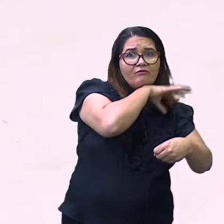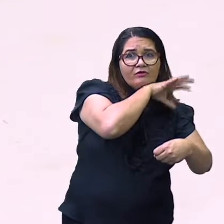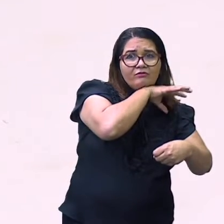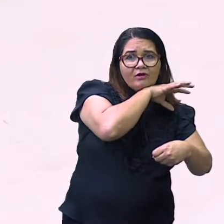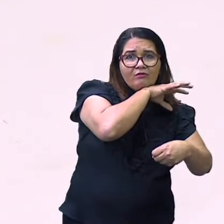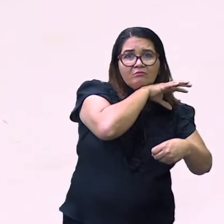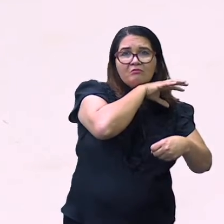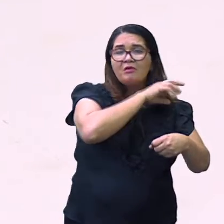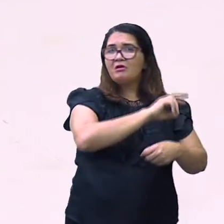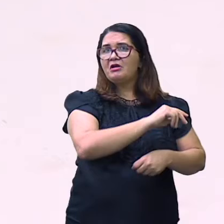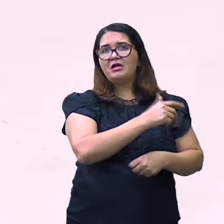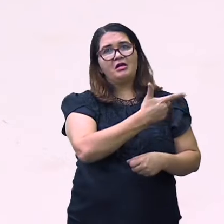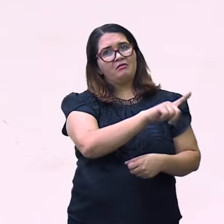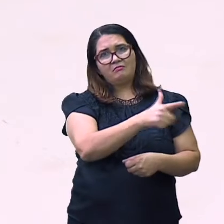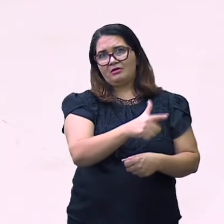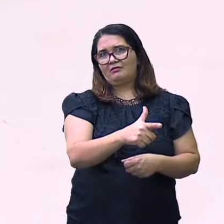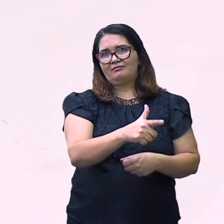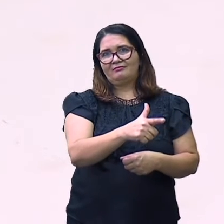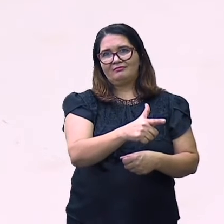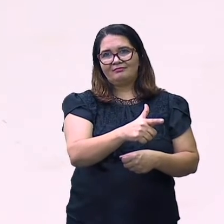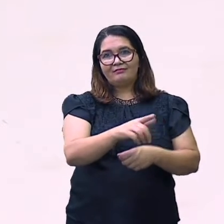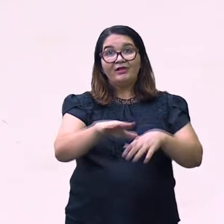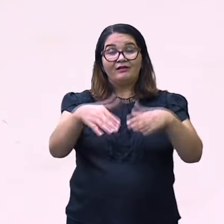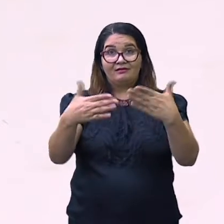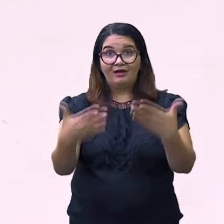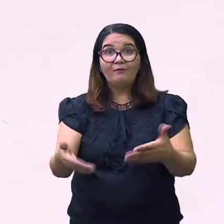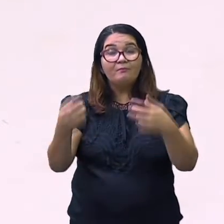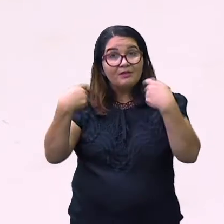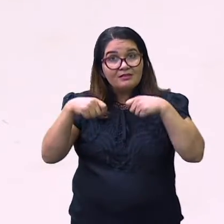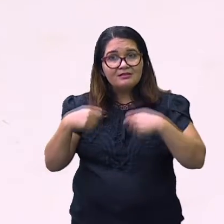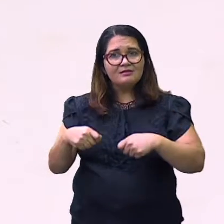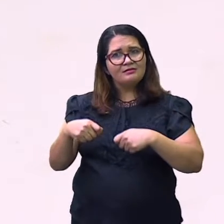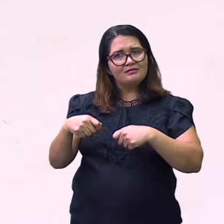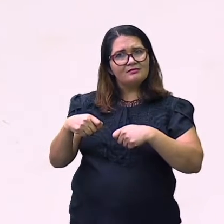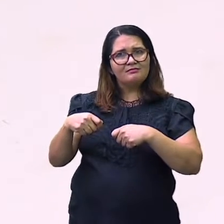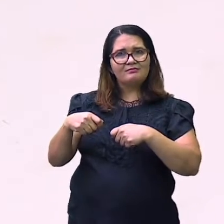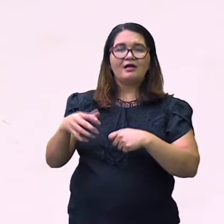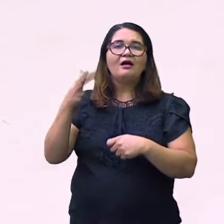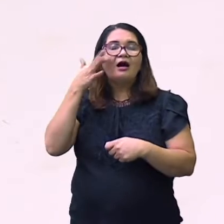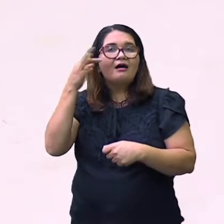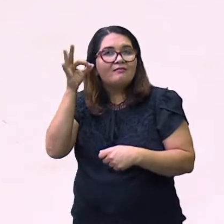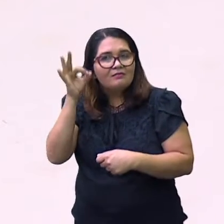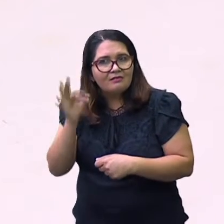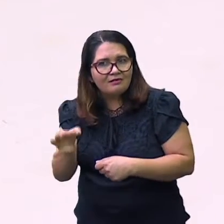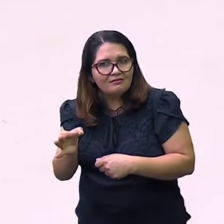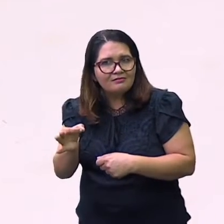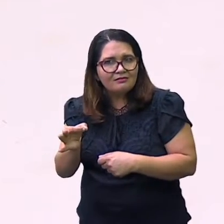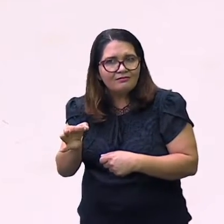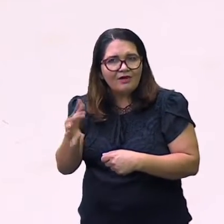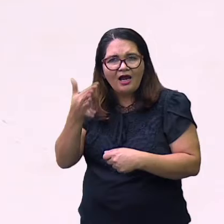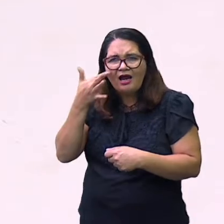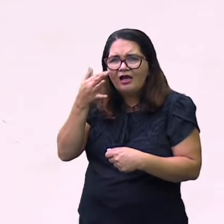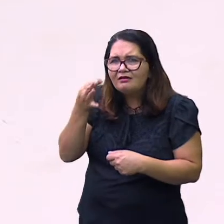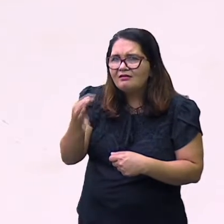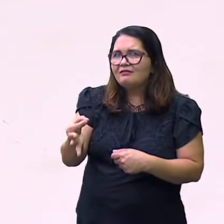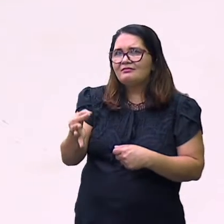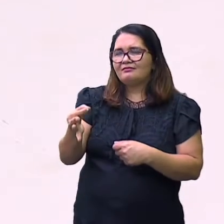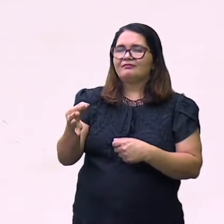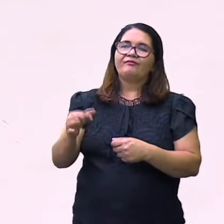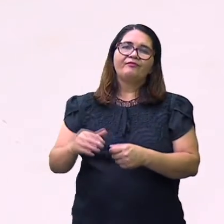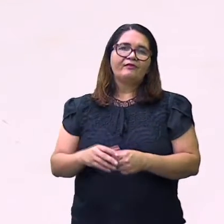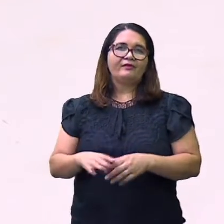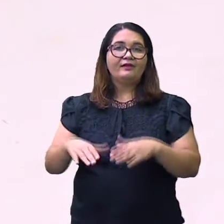pensou? Chegar um coleguinha seu para visitar a sua casa e você falar assim, você fez a sua aulinha de férias lá para